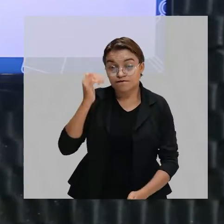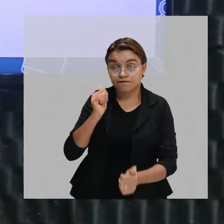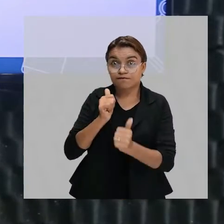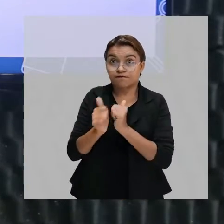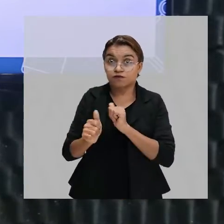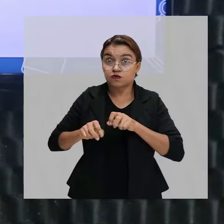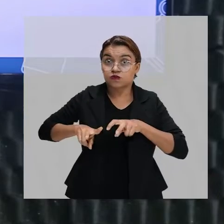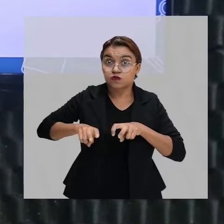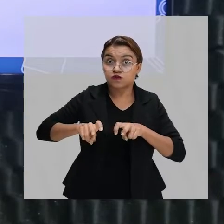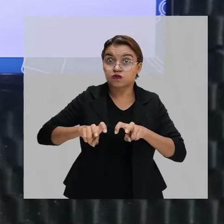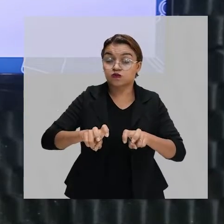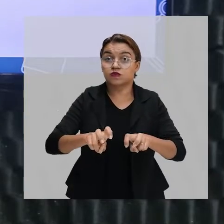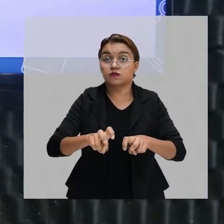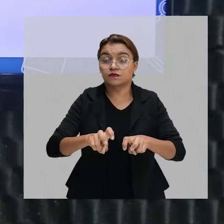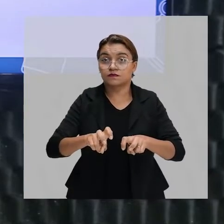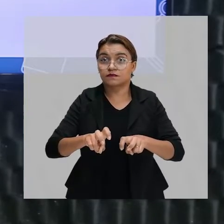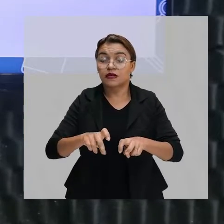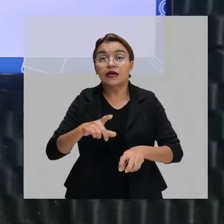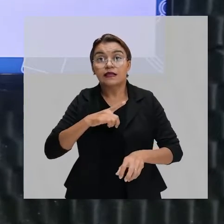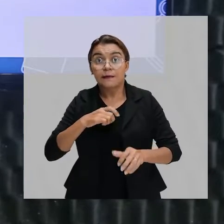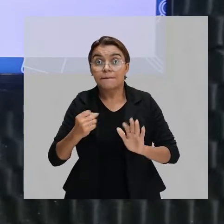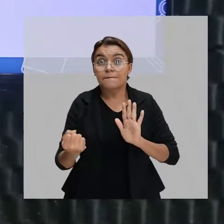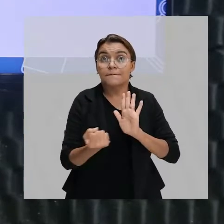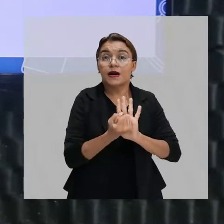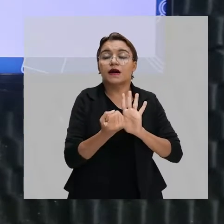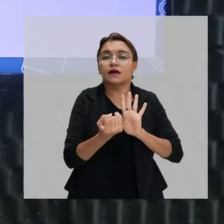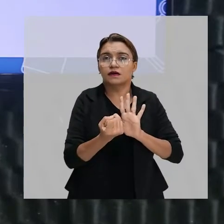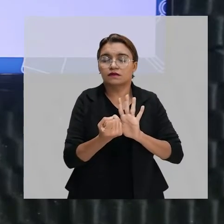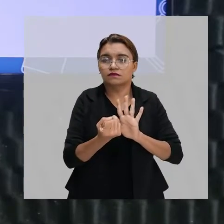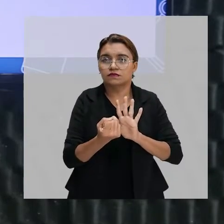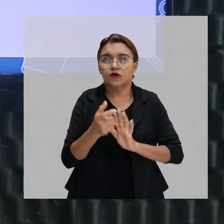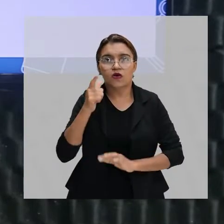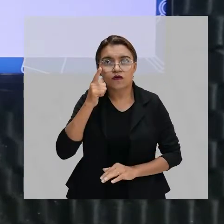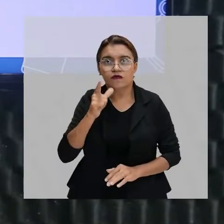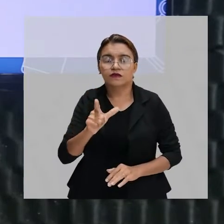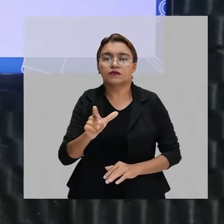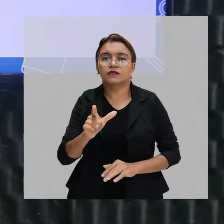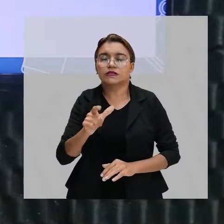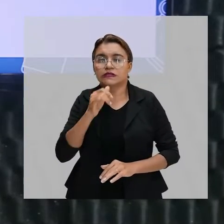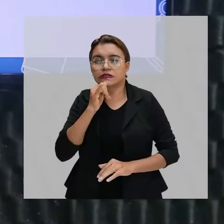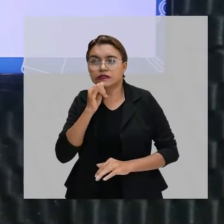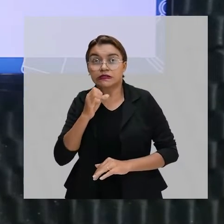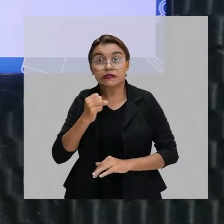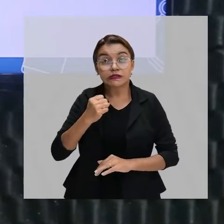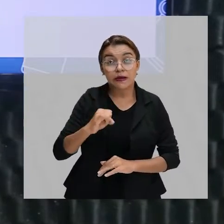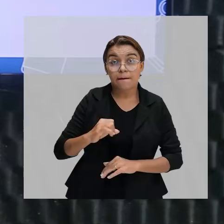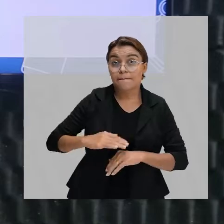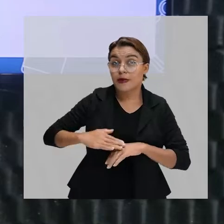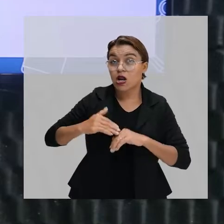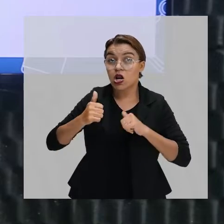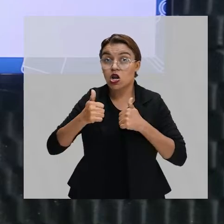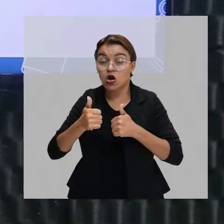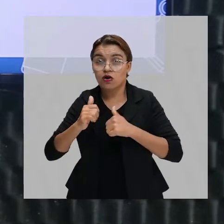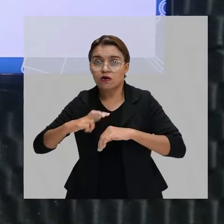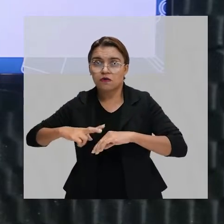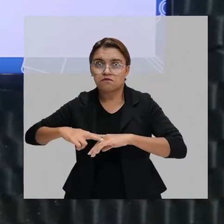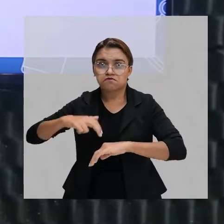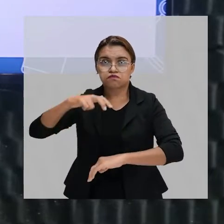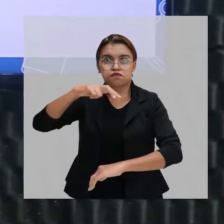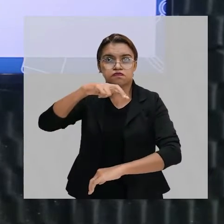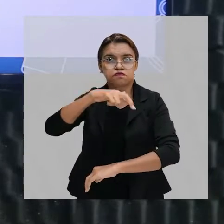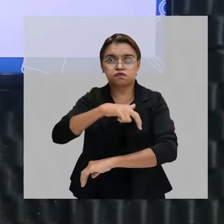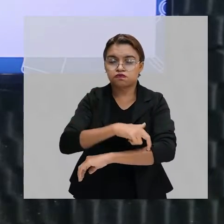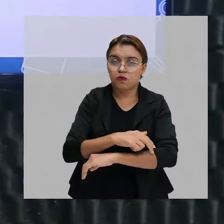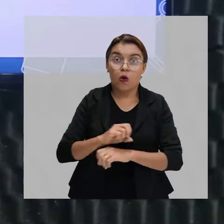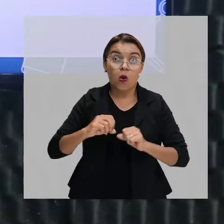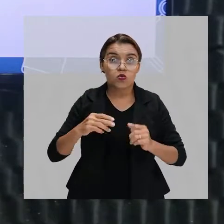esporte de marca vence aquele que correr mais rápido aquele que saltaram mais distante aquele que lançaram mais distante